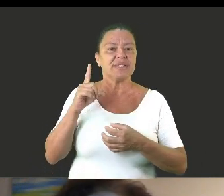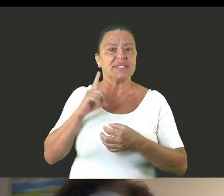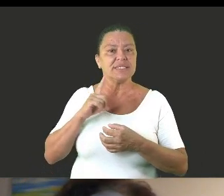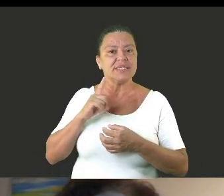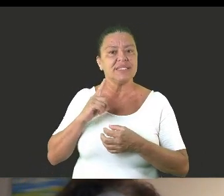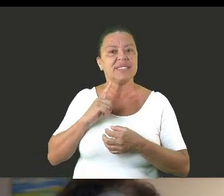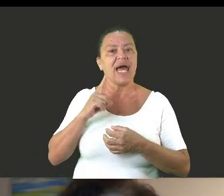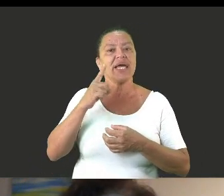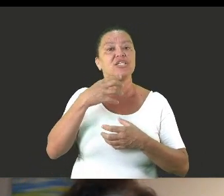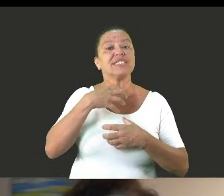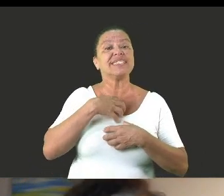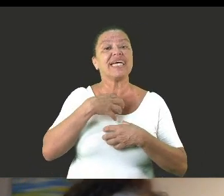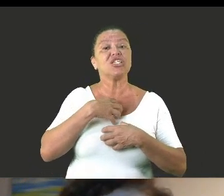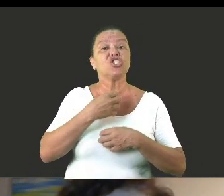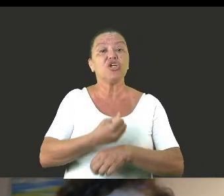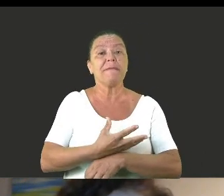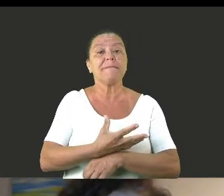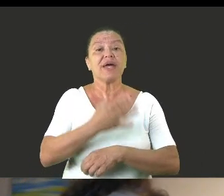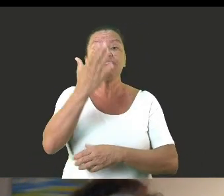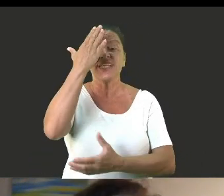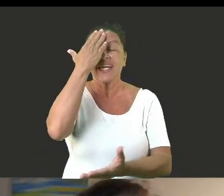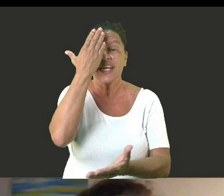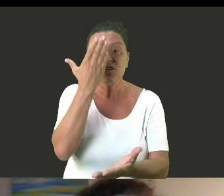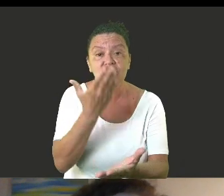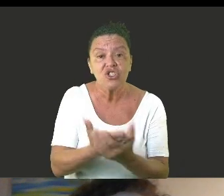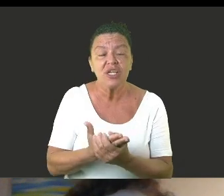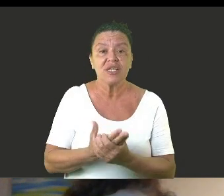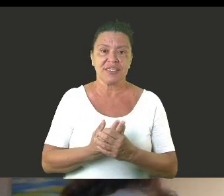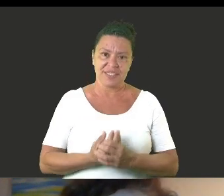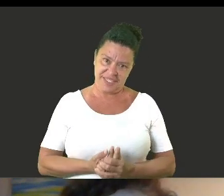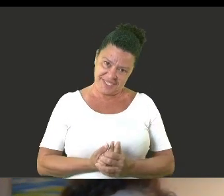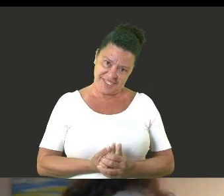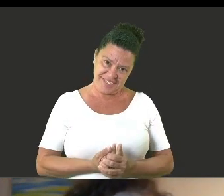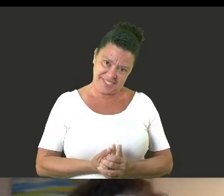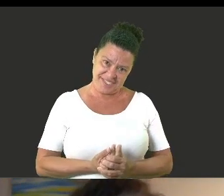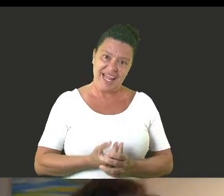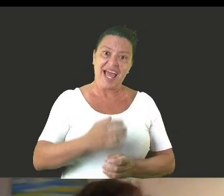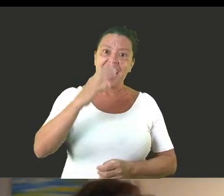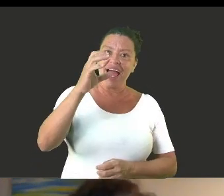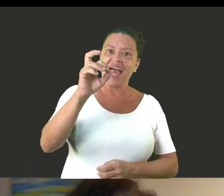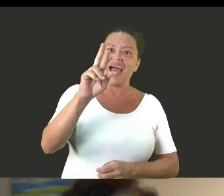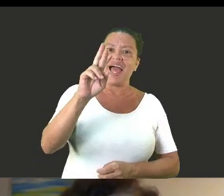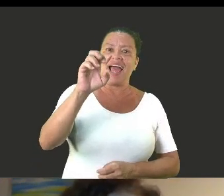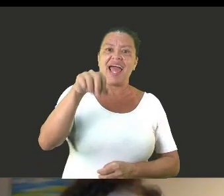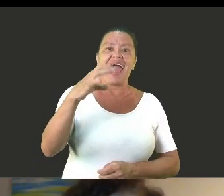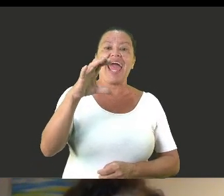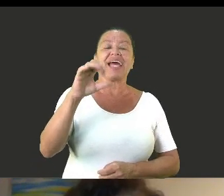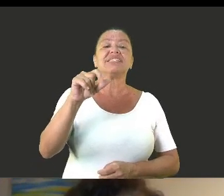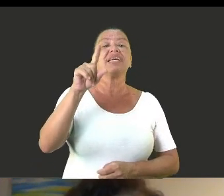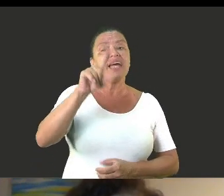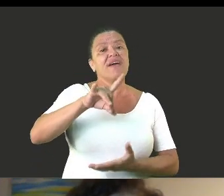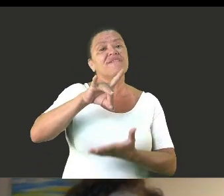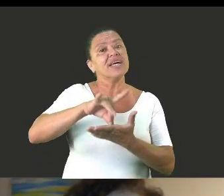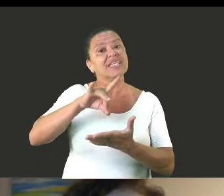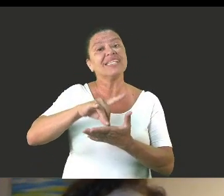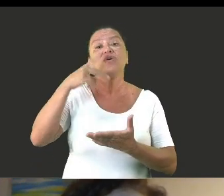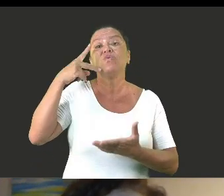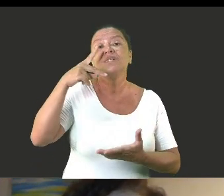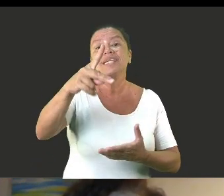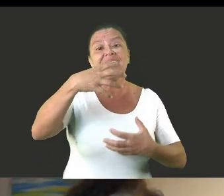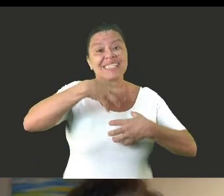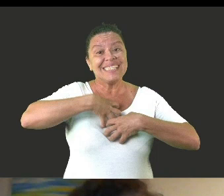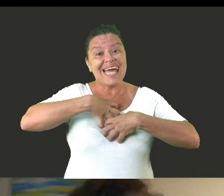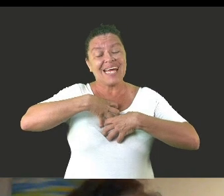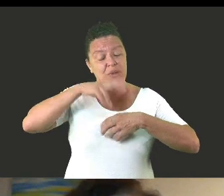seu sentimento, como a sua crença, como aquilo que ela tem como verdadeiro. Ela tem aquilo